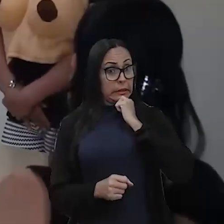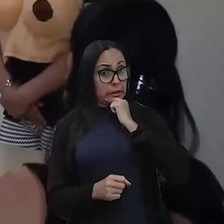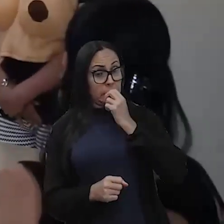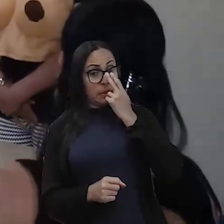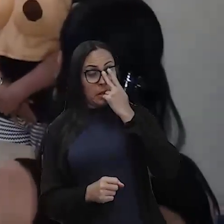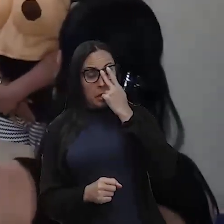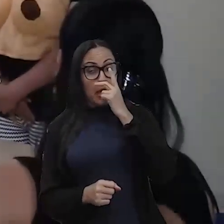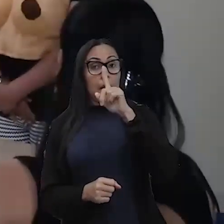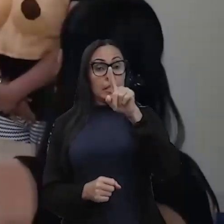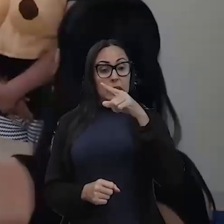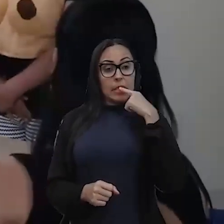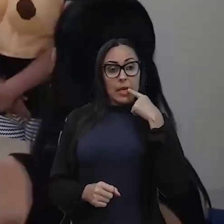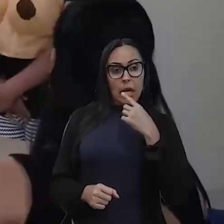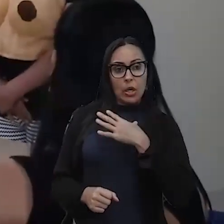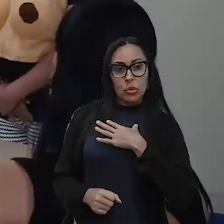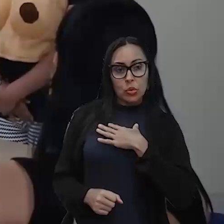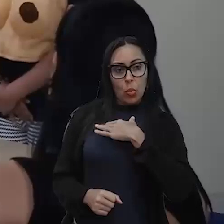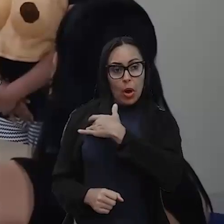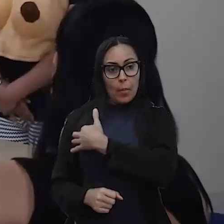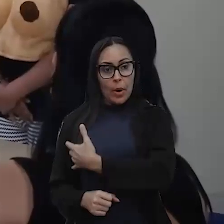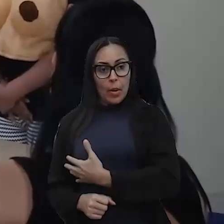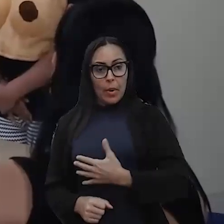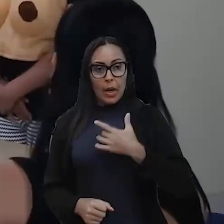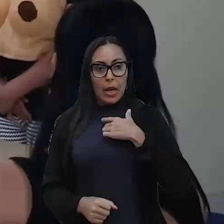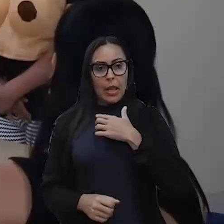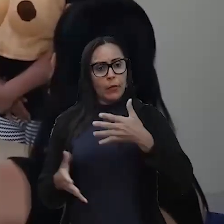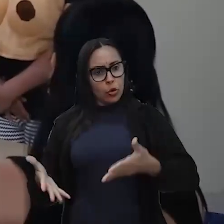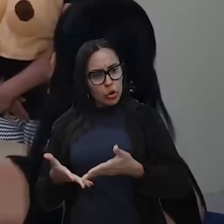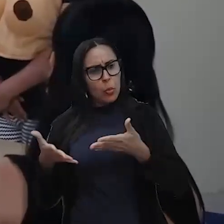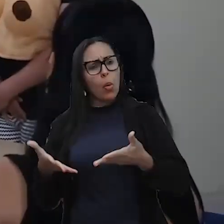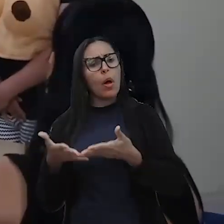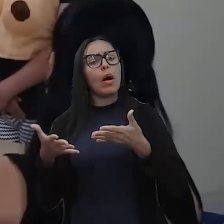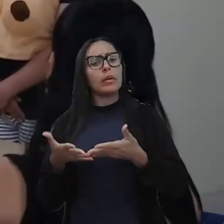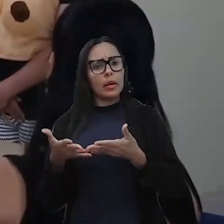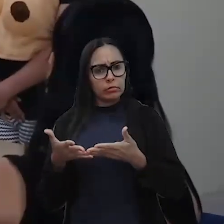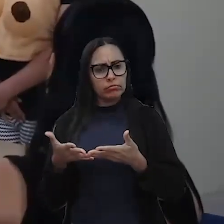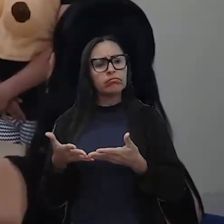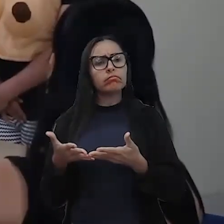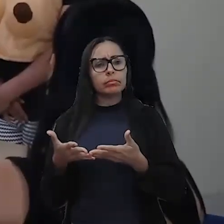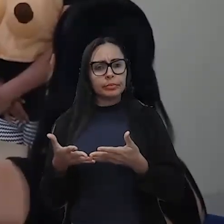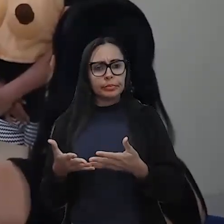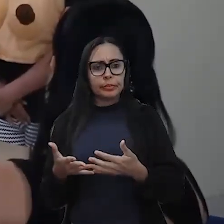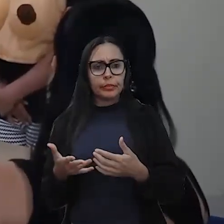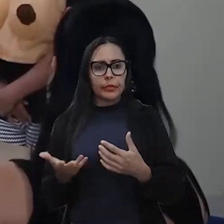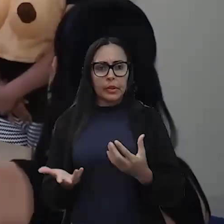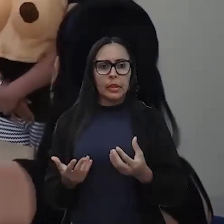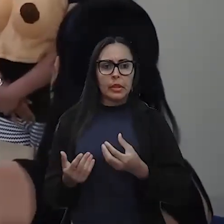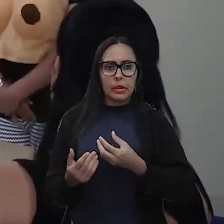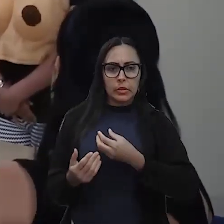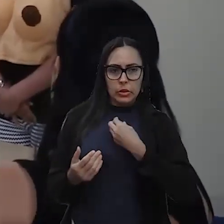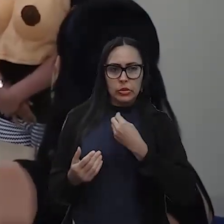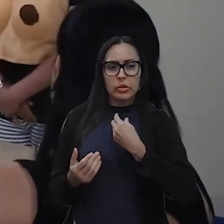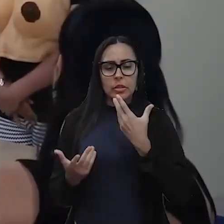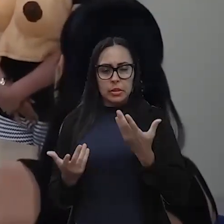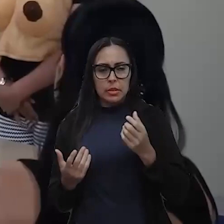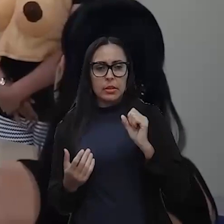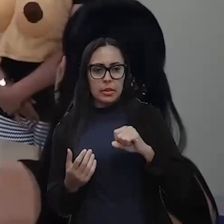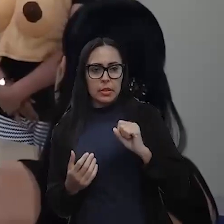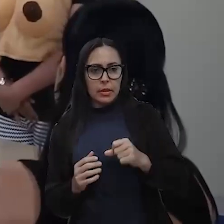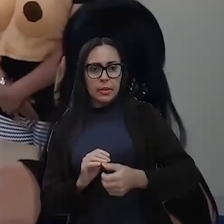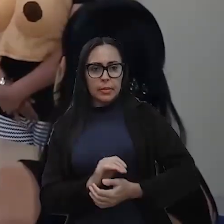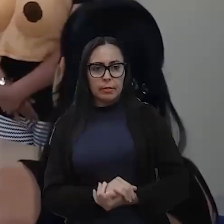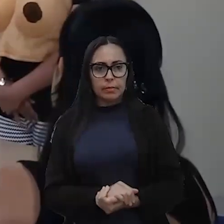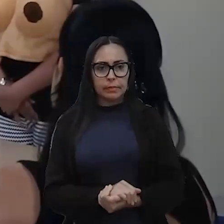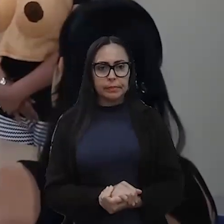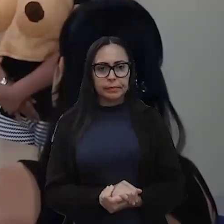for hiperestimulada, existem mulheres que hiperestimulam, de alguma forma que vocês estão entendendo. Mas